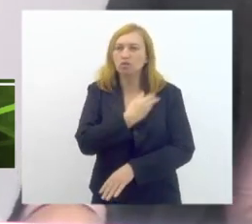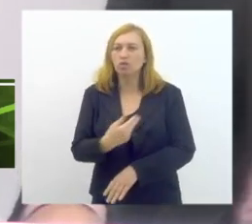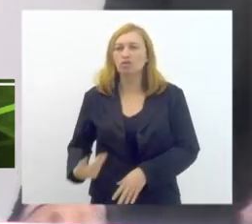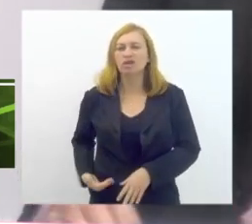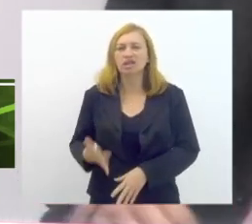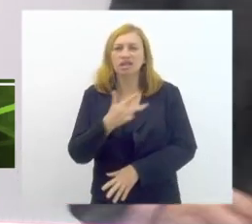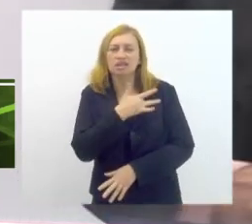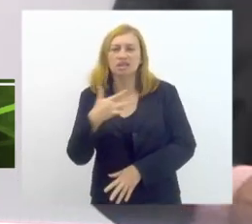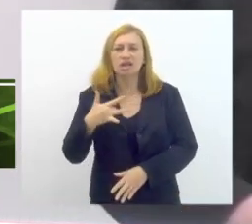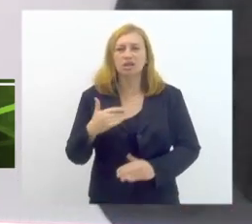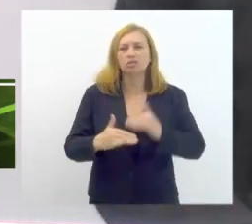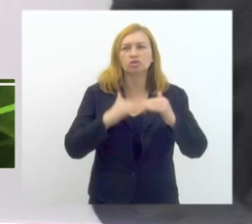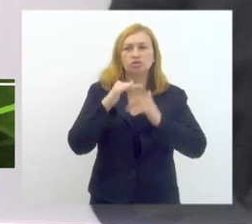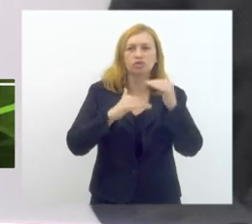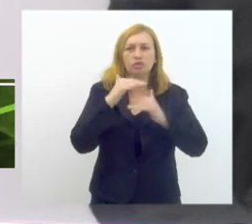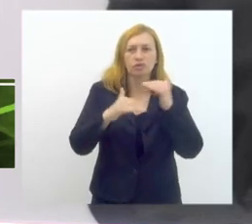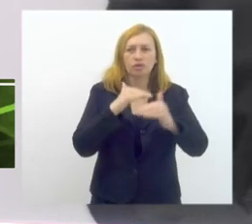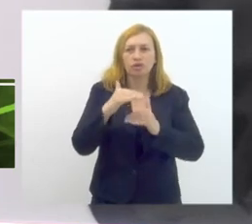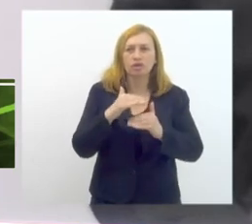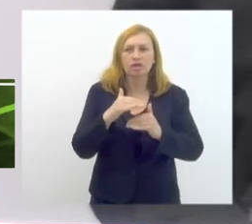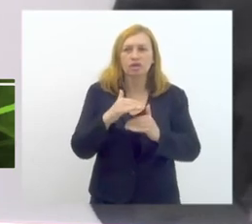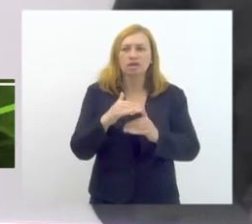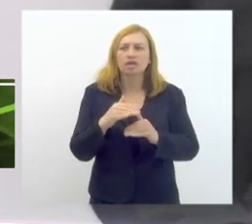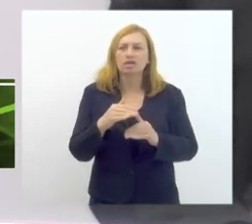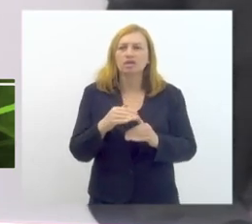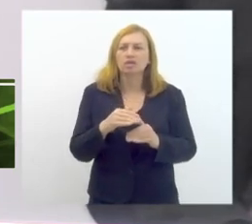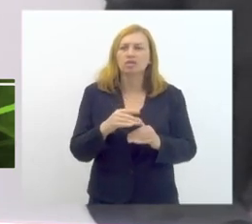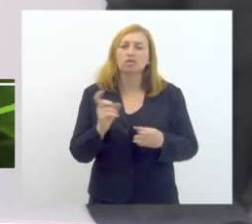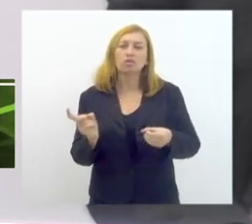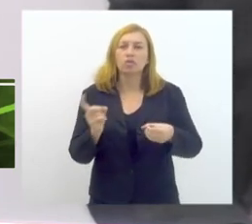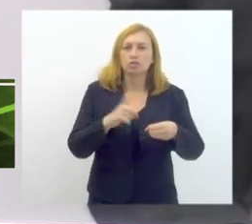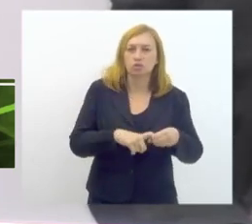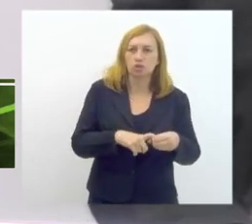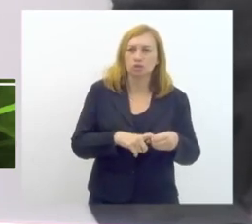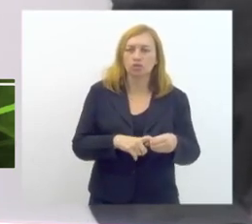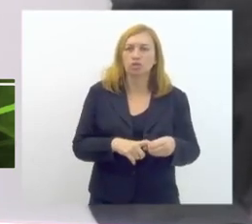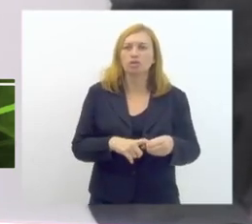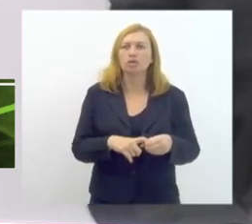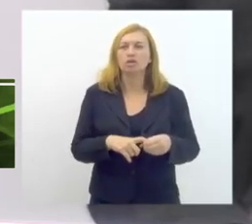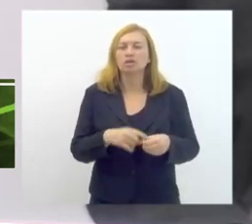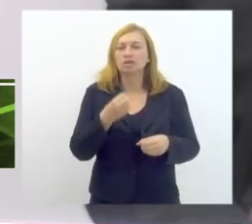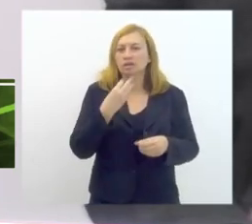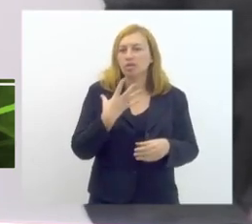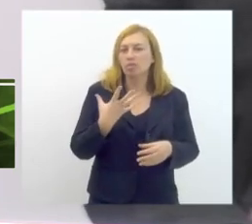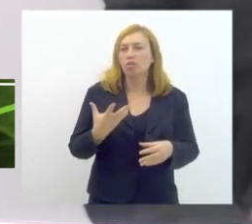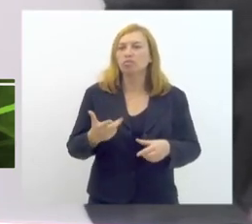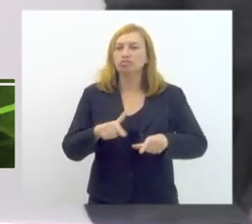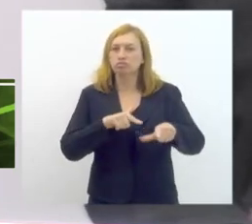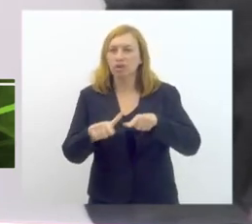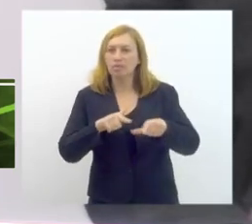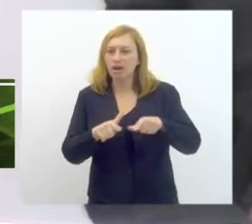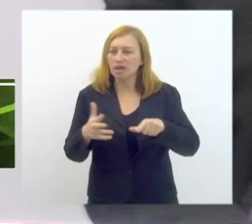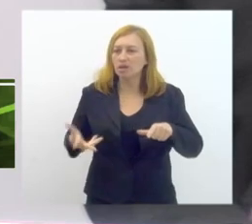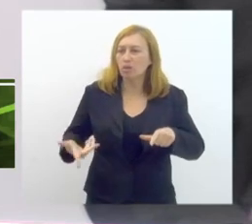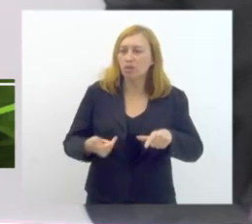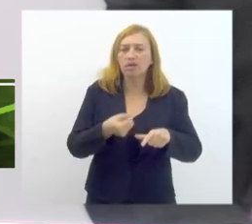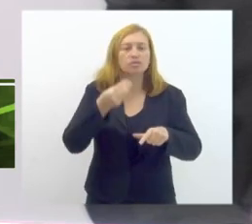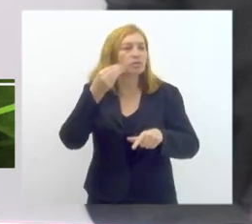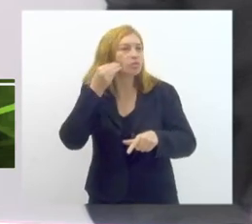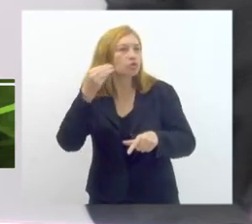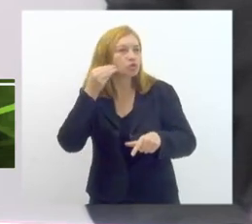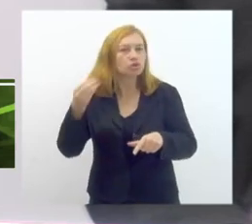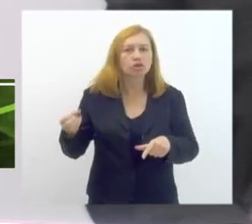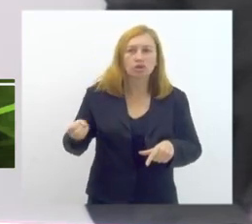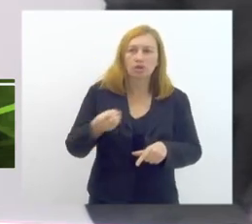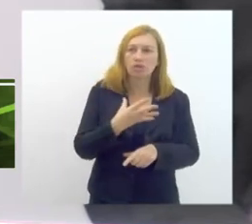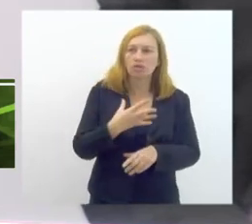saúde e no desenvolvimento são feitas através dos consórcios, porque isso traz uma equidade, isso traz uma